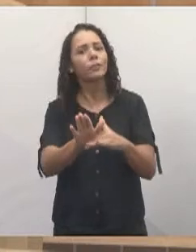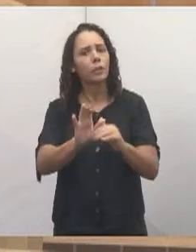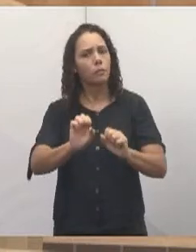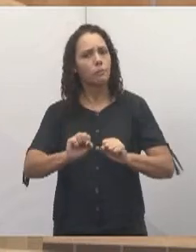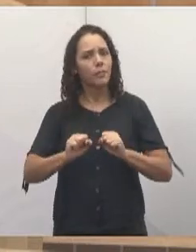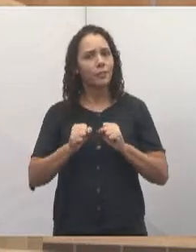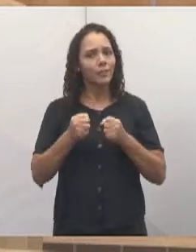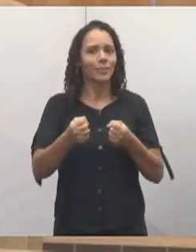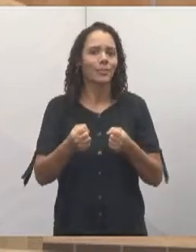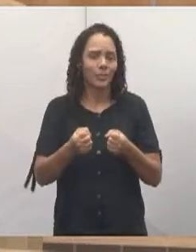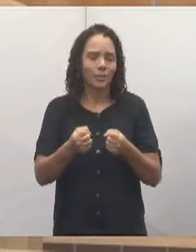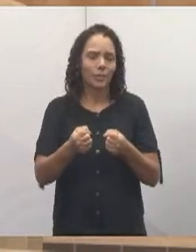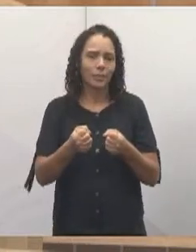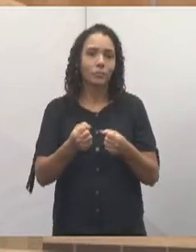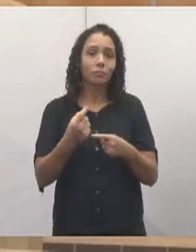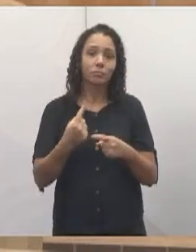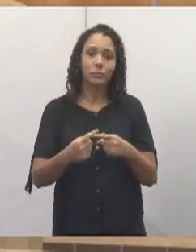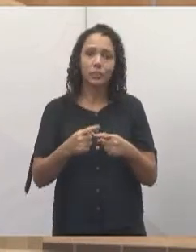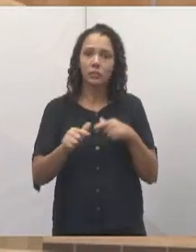muito pontuais